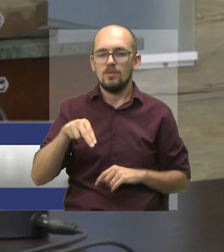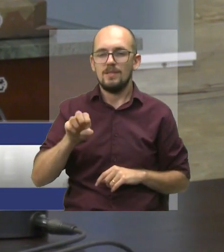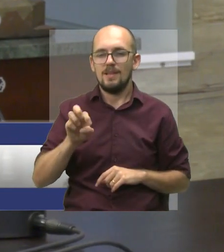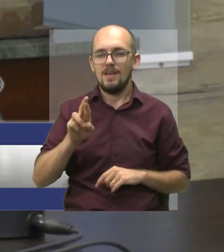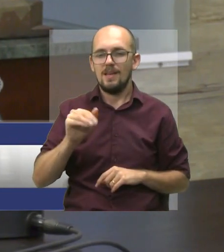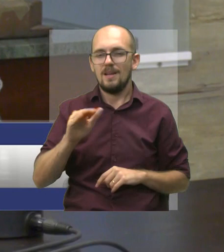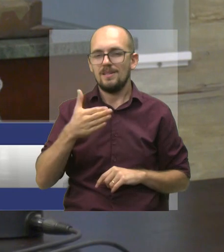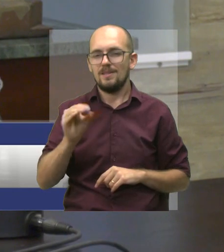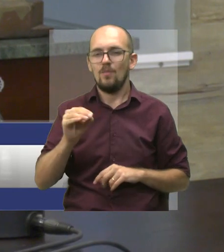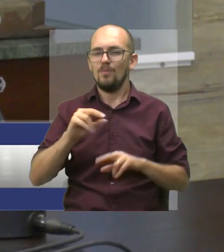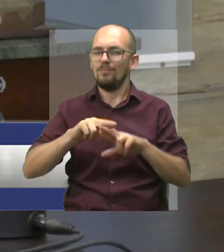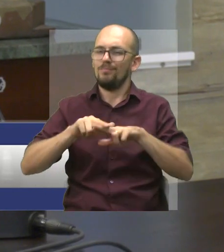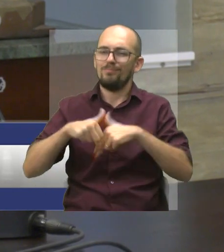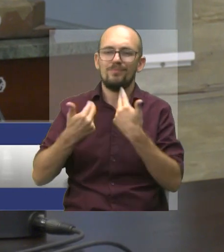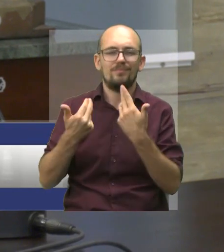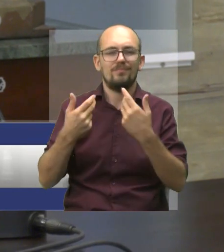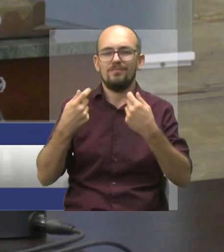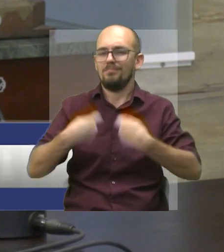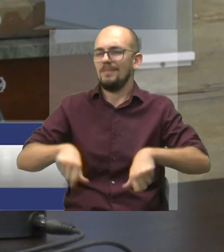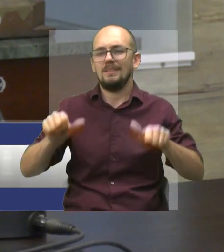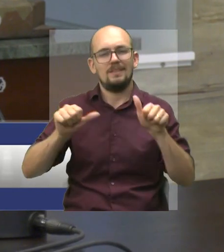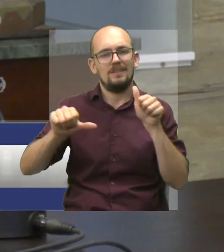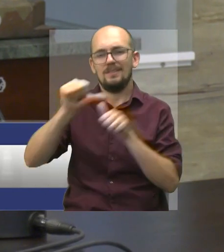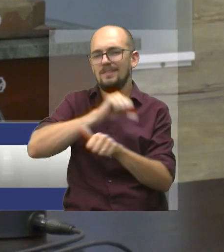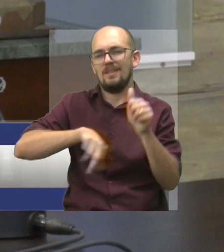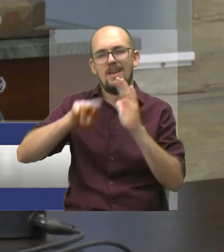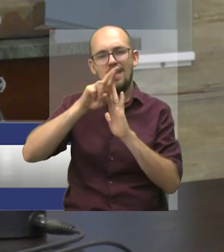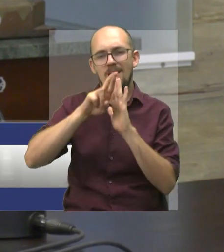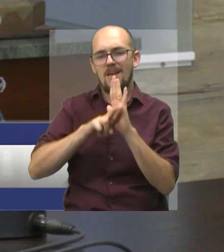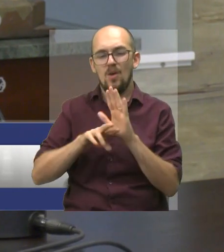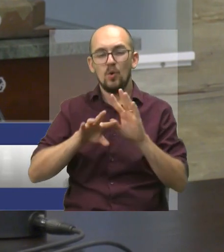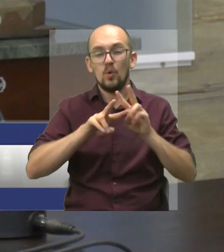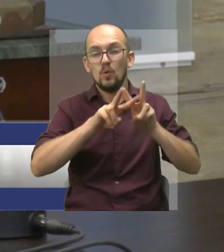tão profunda assim no direito dos trabalhadores.